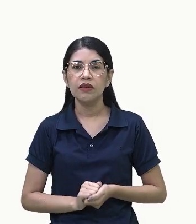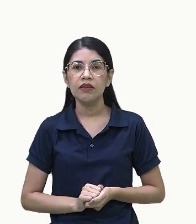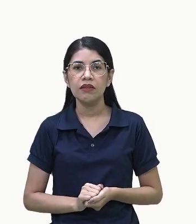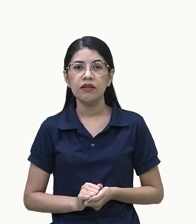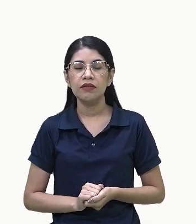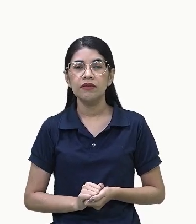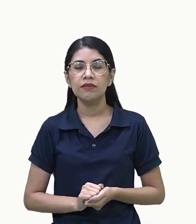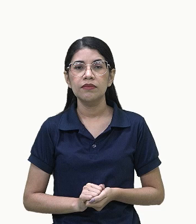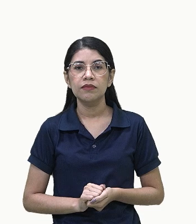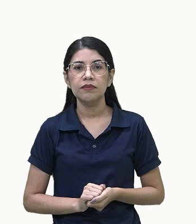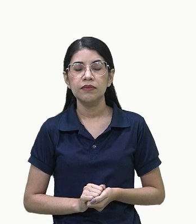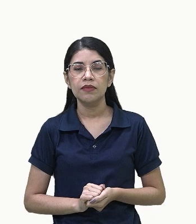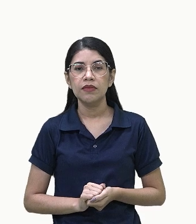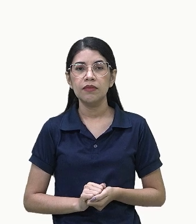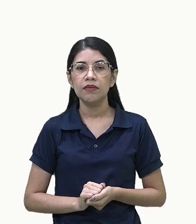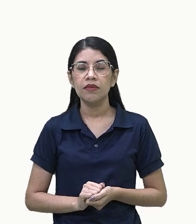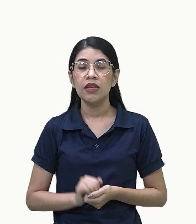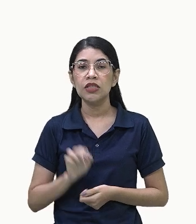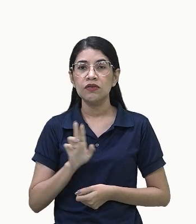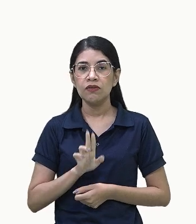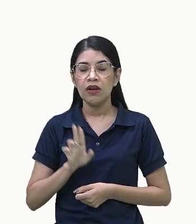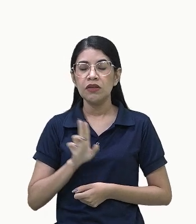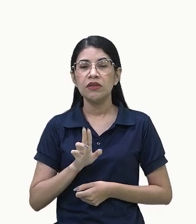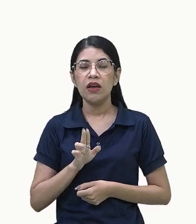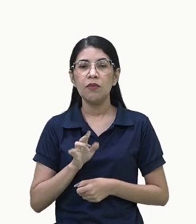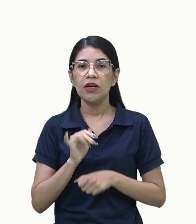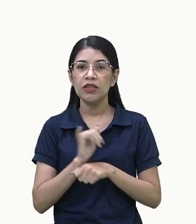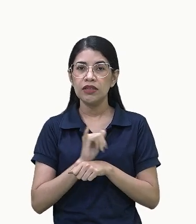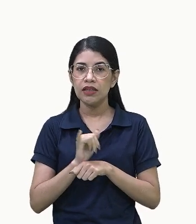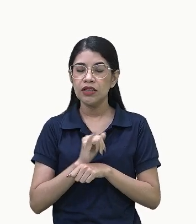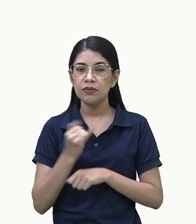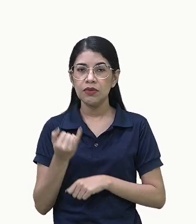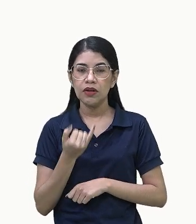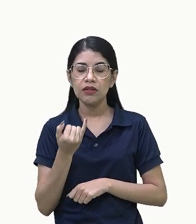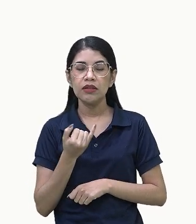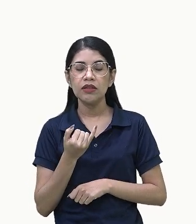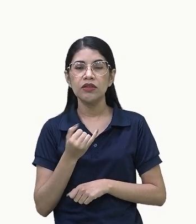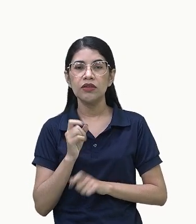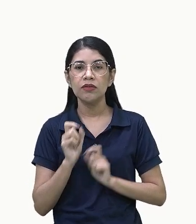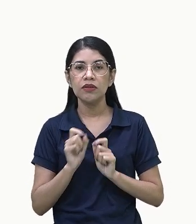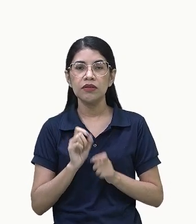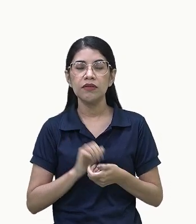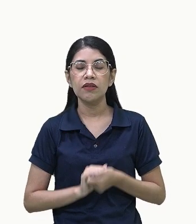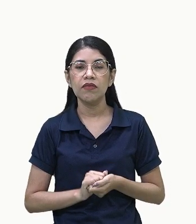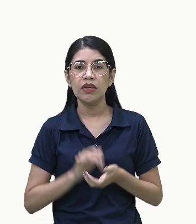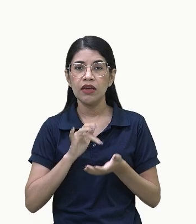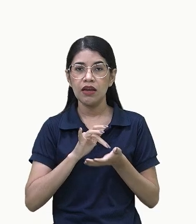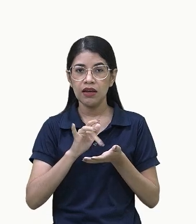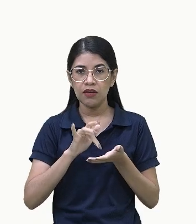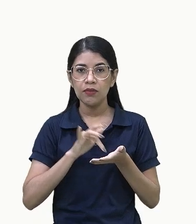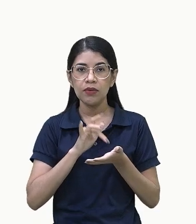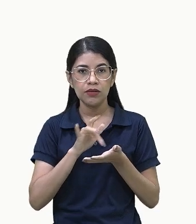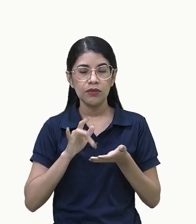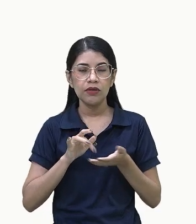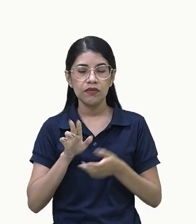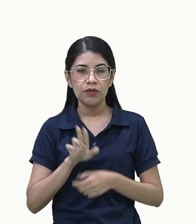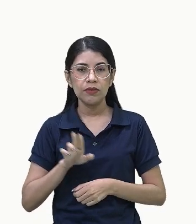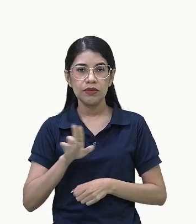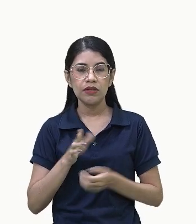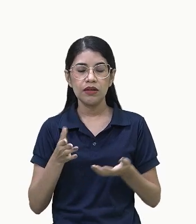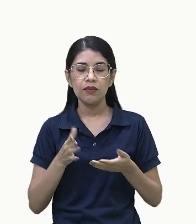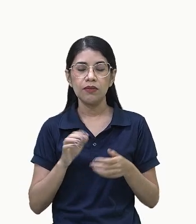utilizar uma companheira que é muito importante ter lá por perto, que é a nossa calculadora, tá? E